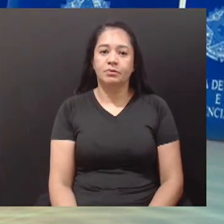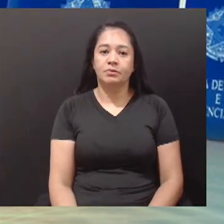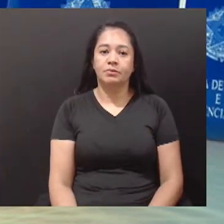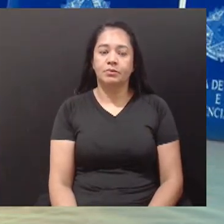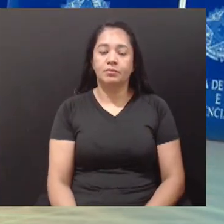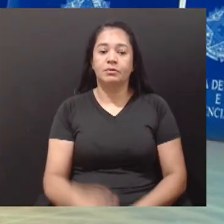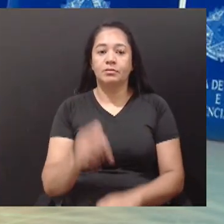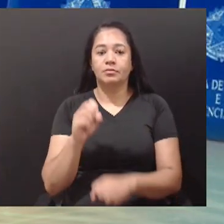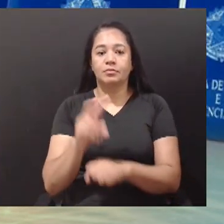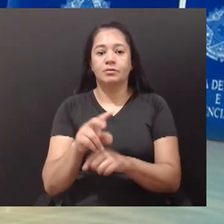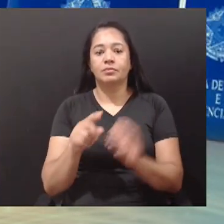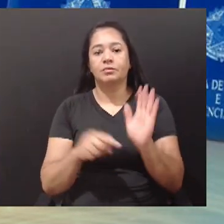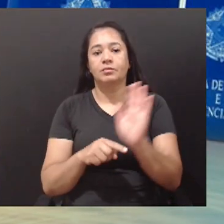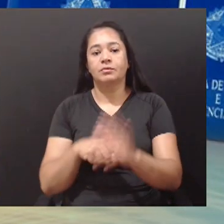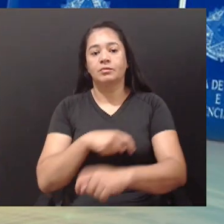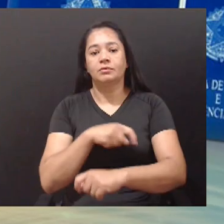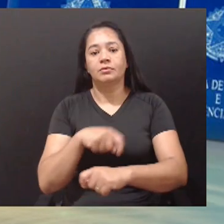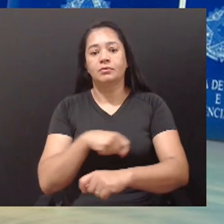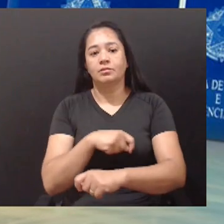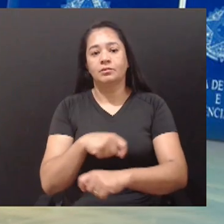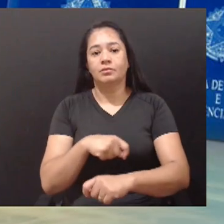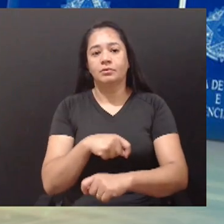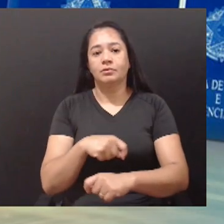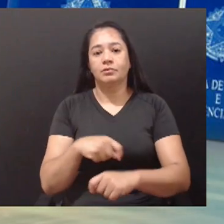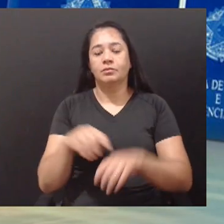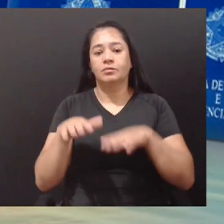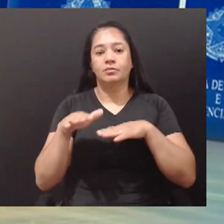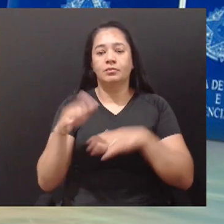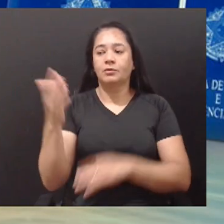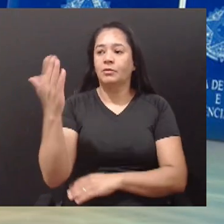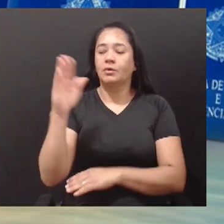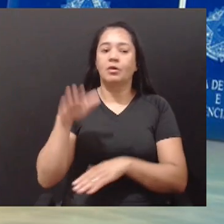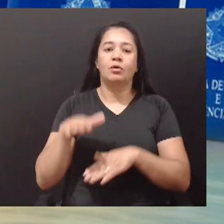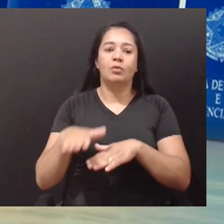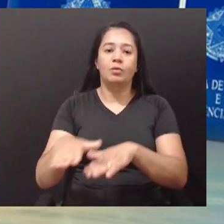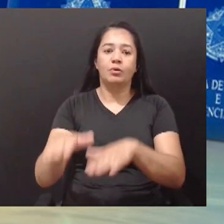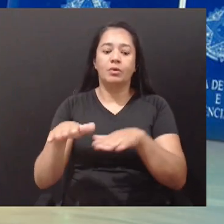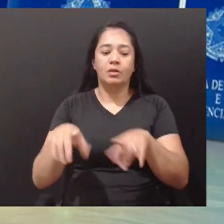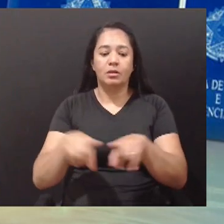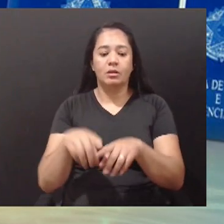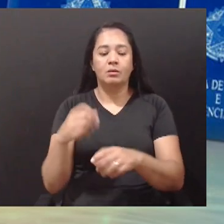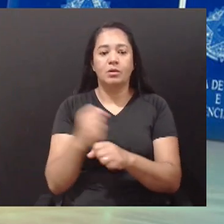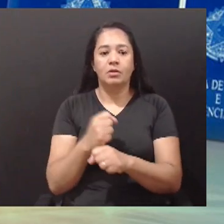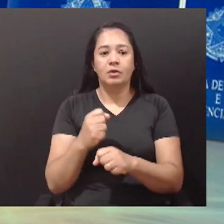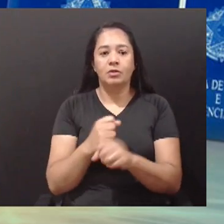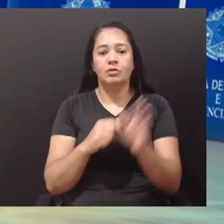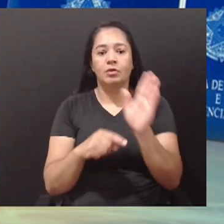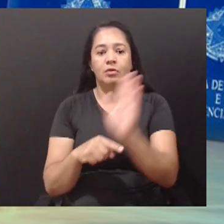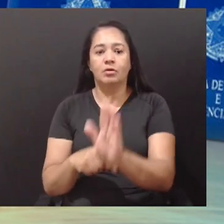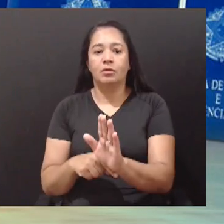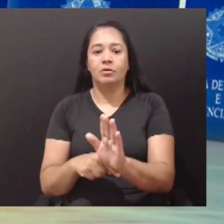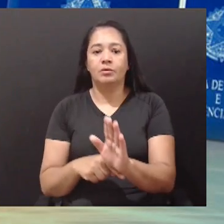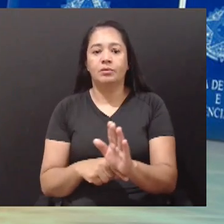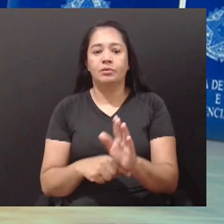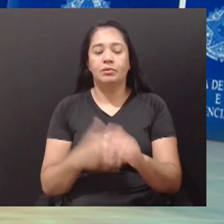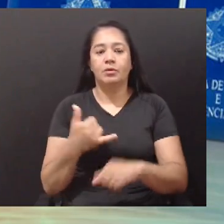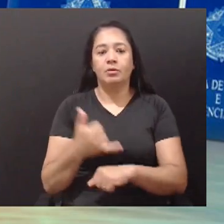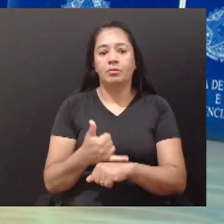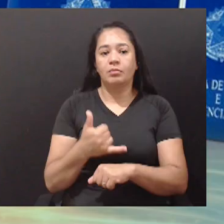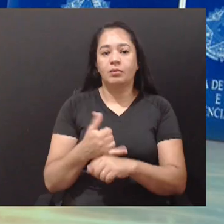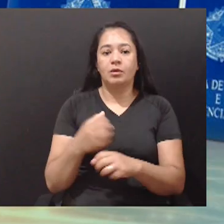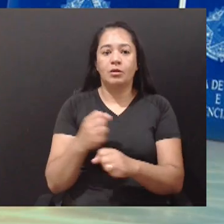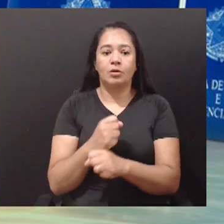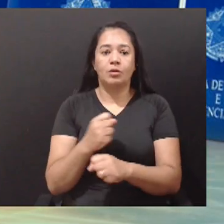cozinha, ajudante de marcenaria, ajudante de obras, armador de ferragens na